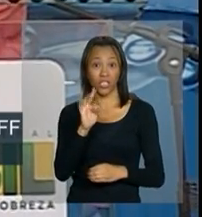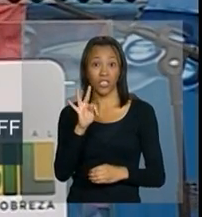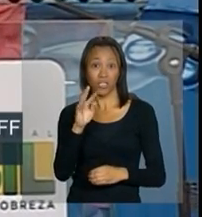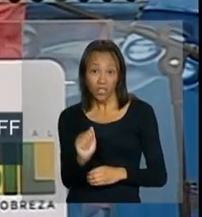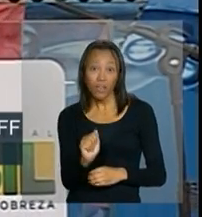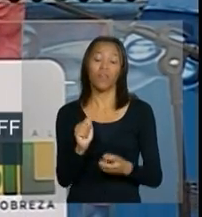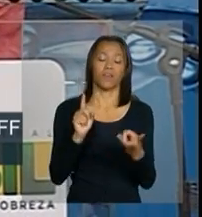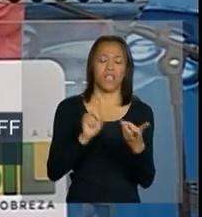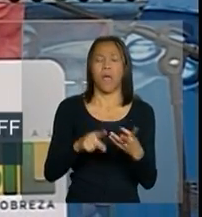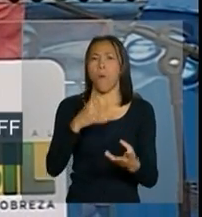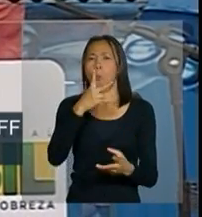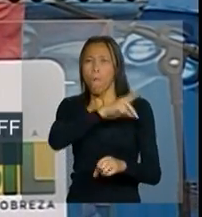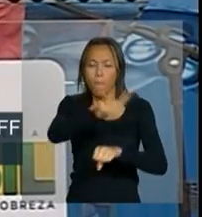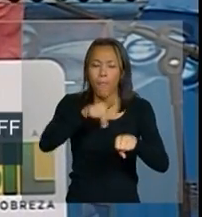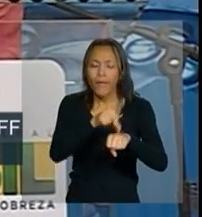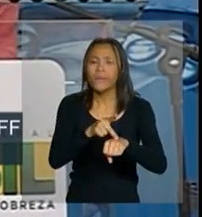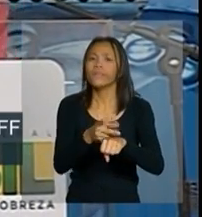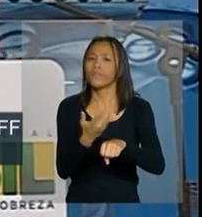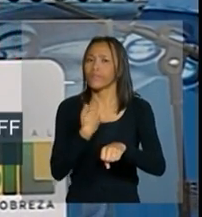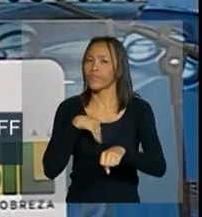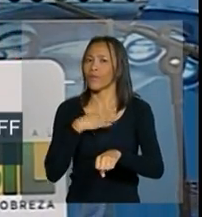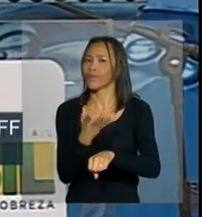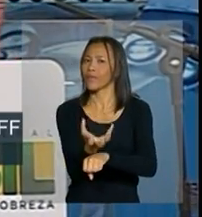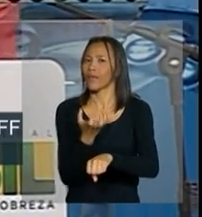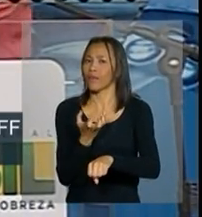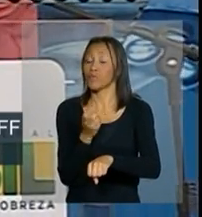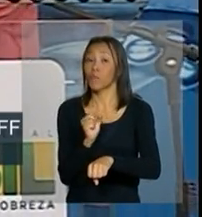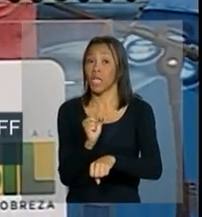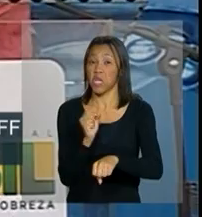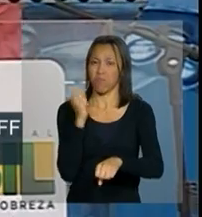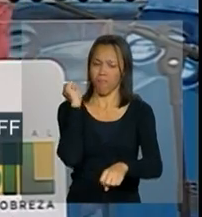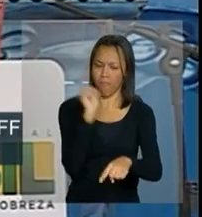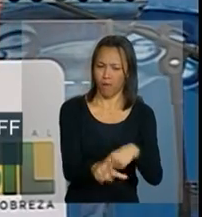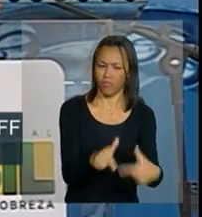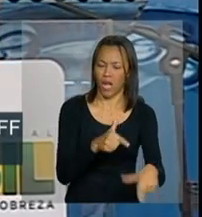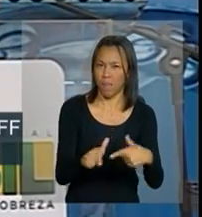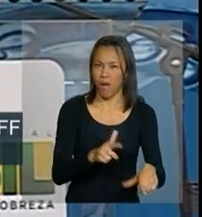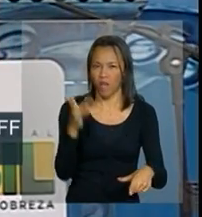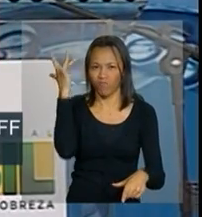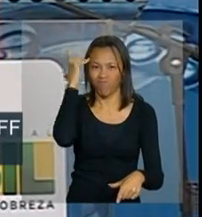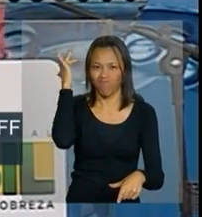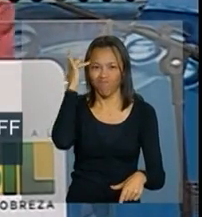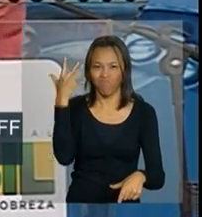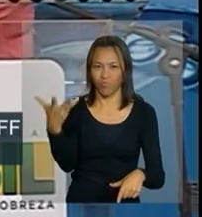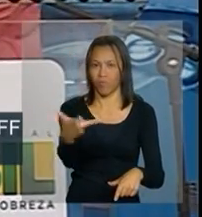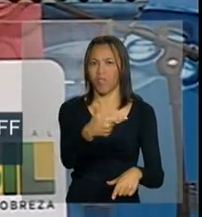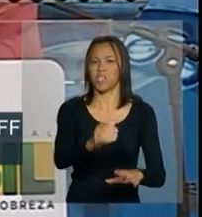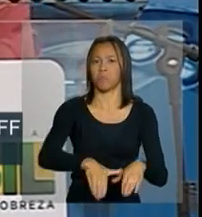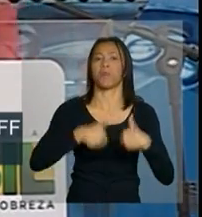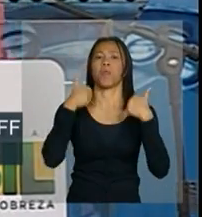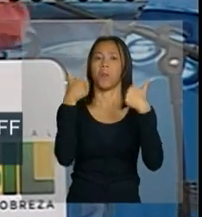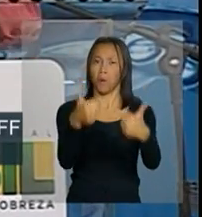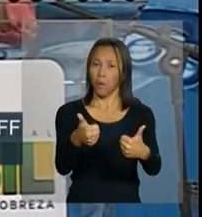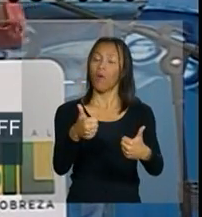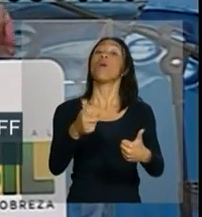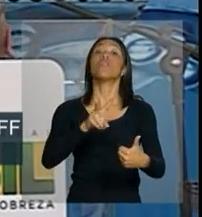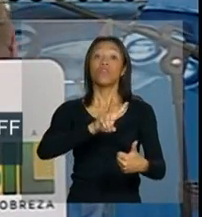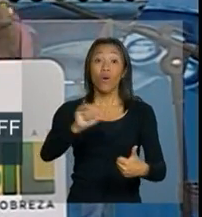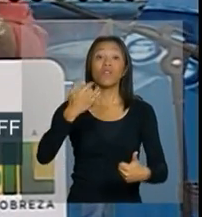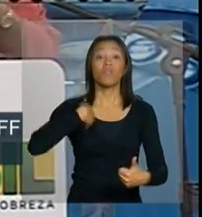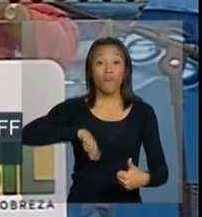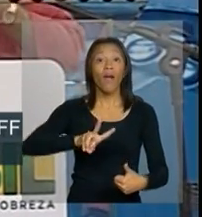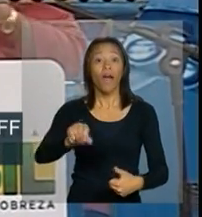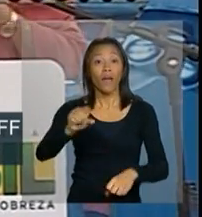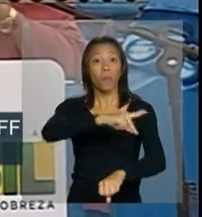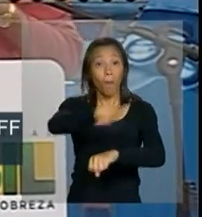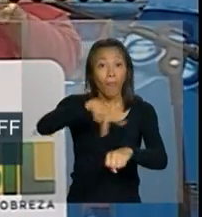ser aquele país que nós queremos, com emprego de qualidade cada vez melhor, nós vamos ser um país